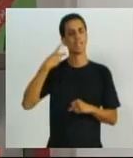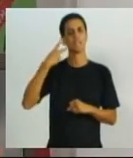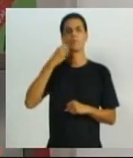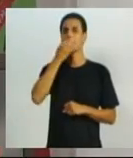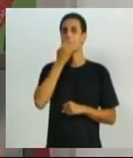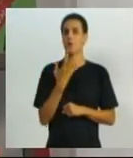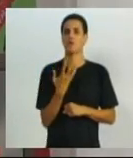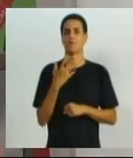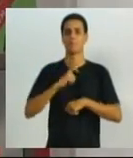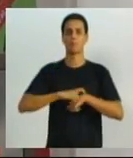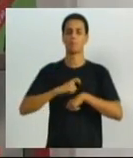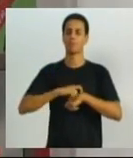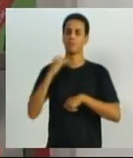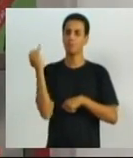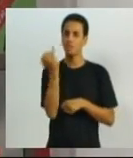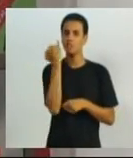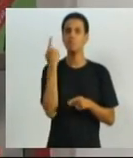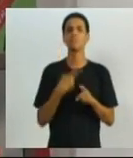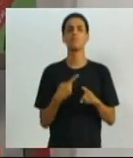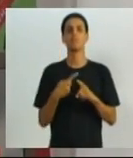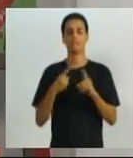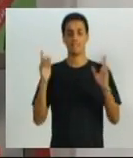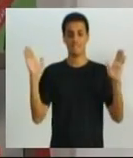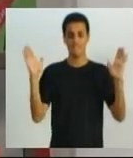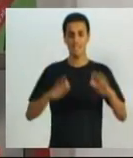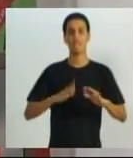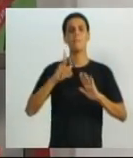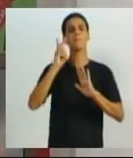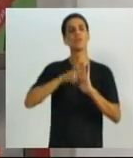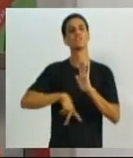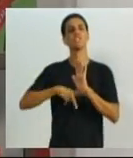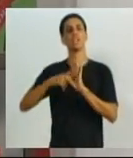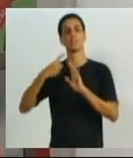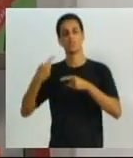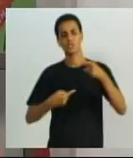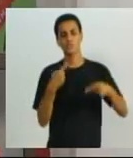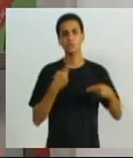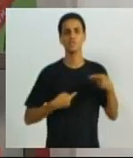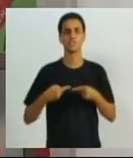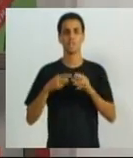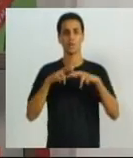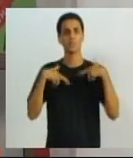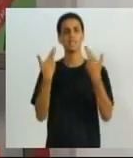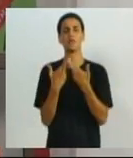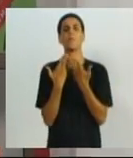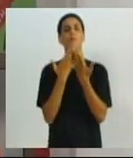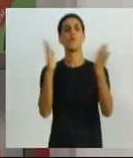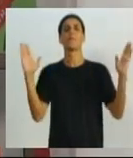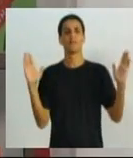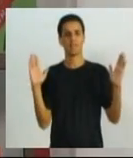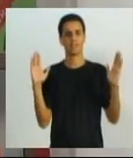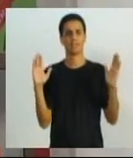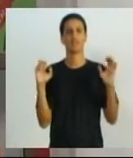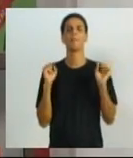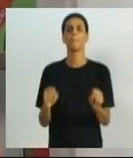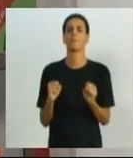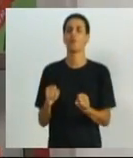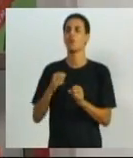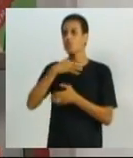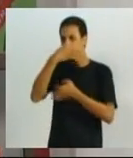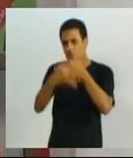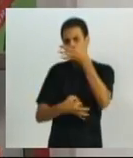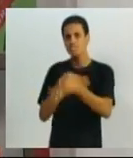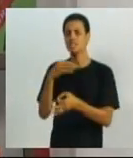reunião pública para discutir e debater projetos de lei apresentados nessa casa que tem a possibilidade da interferência de sugestões